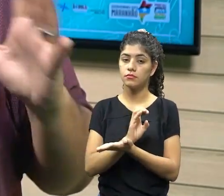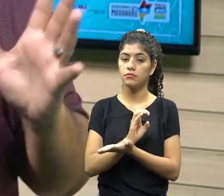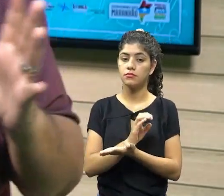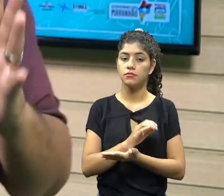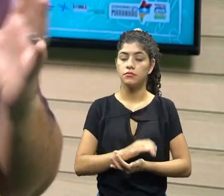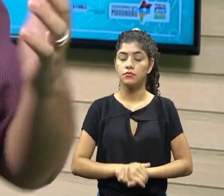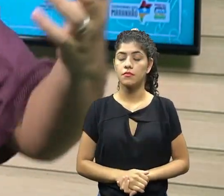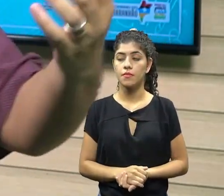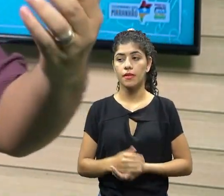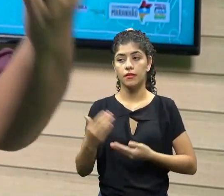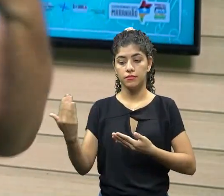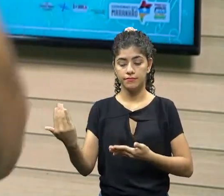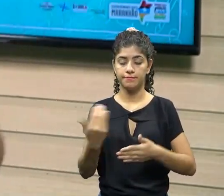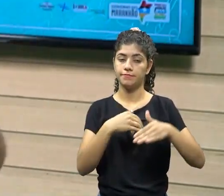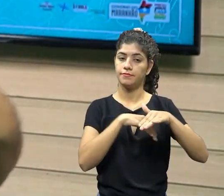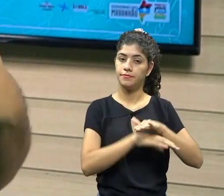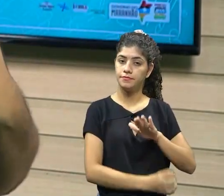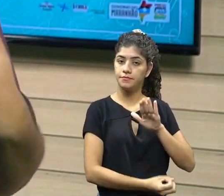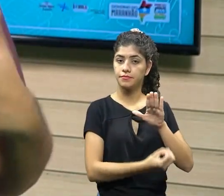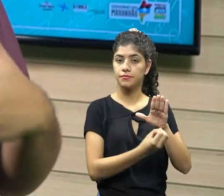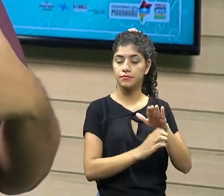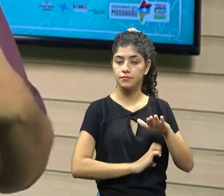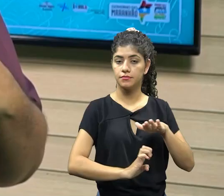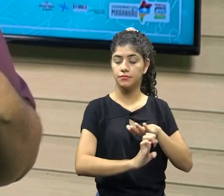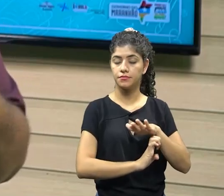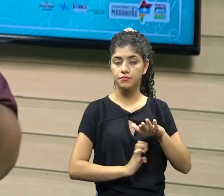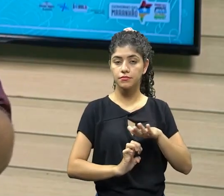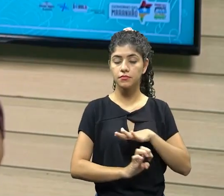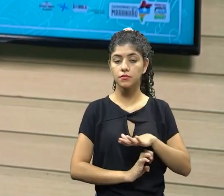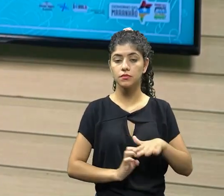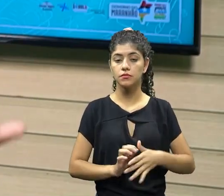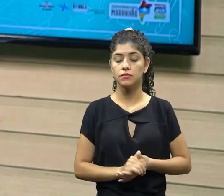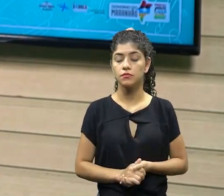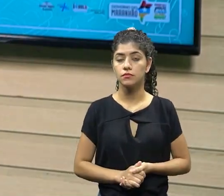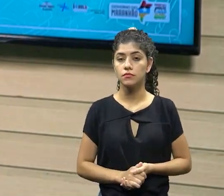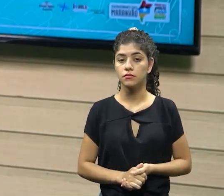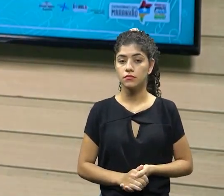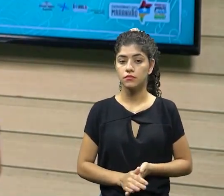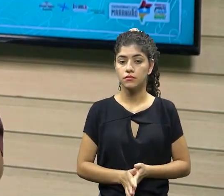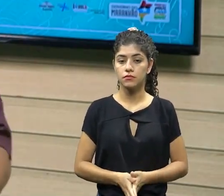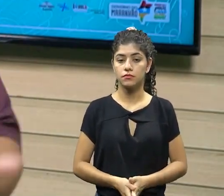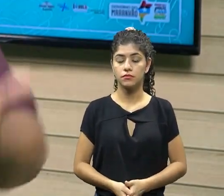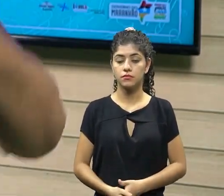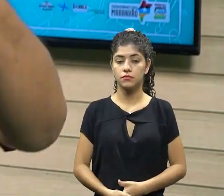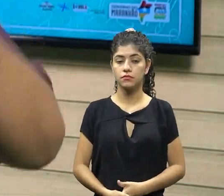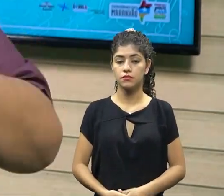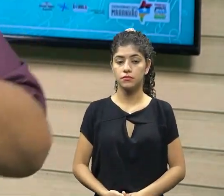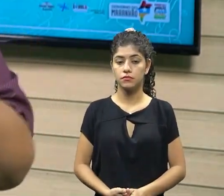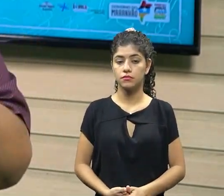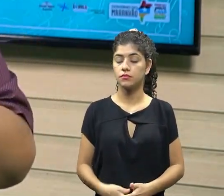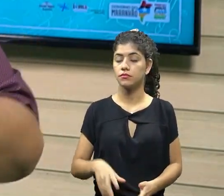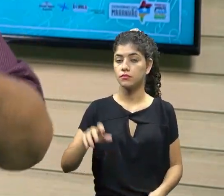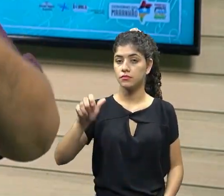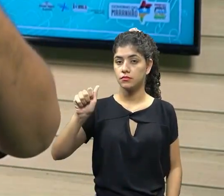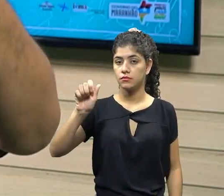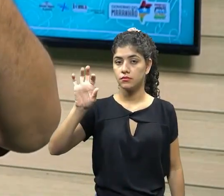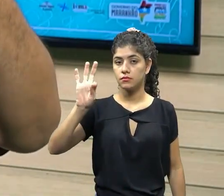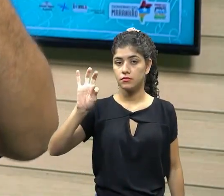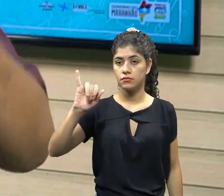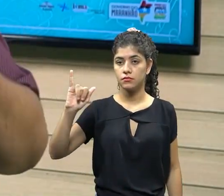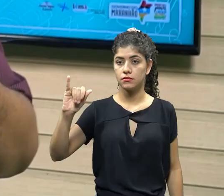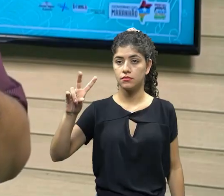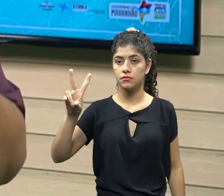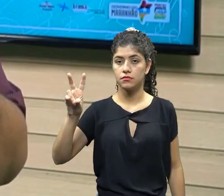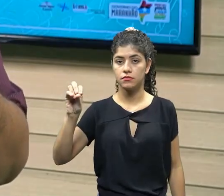forma mais rústica é isso. Está indo em direção à empresa. Nós chamamos de ativos. Esse dinheiro está entrando de